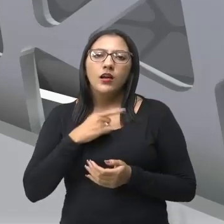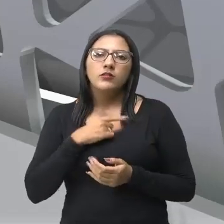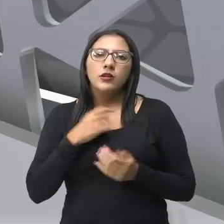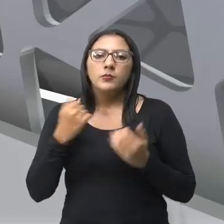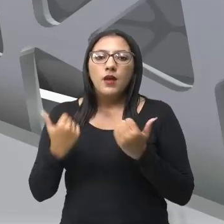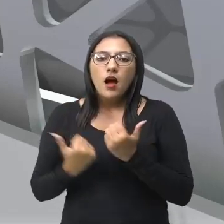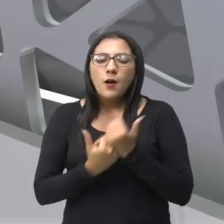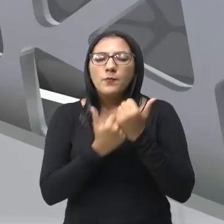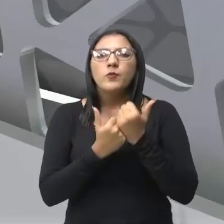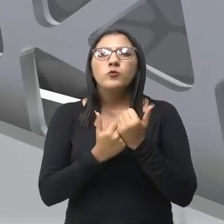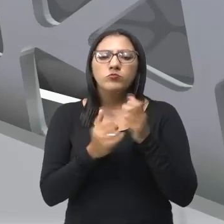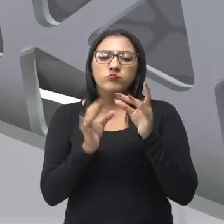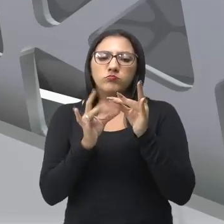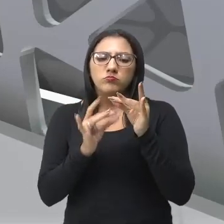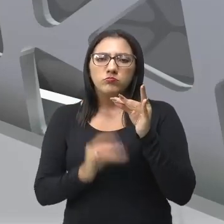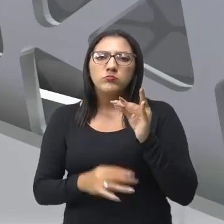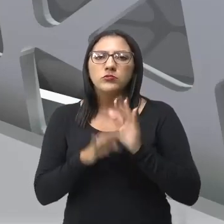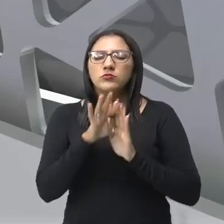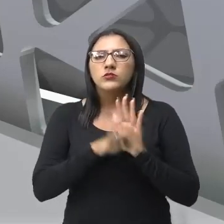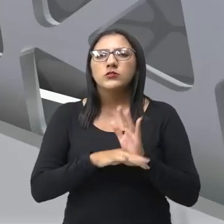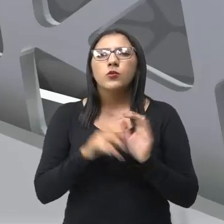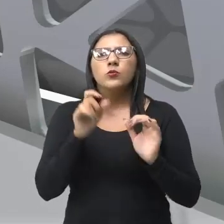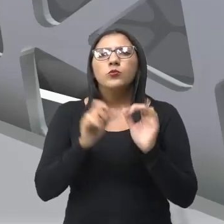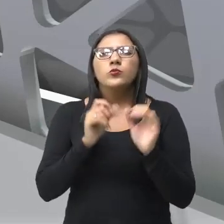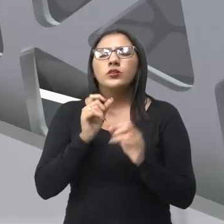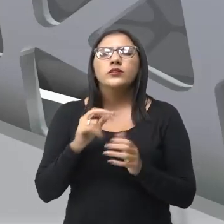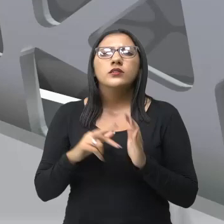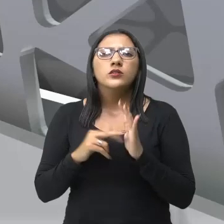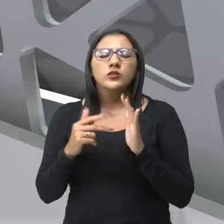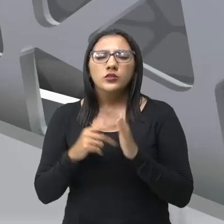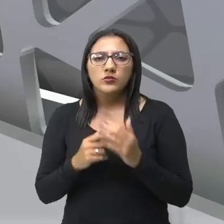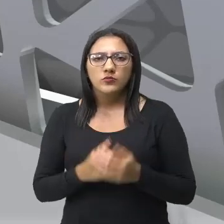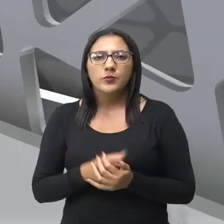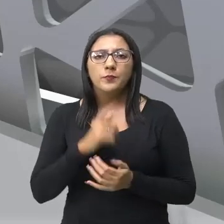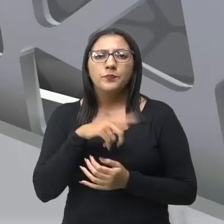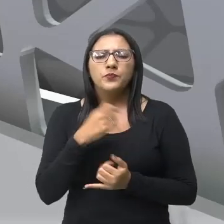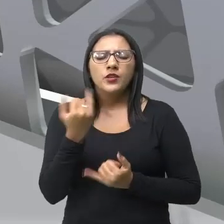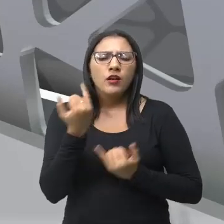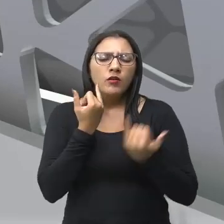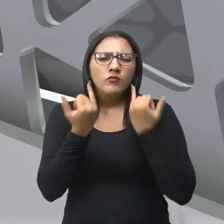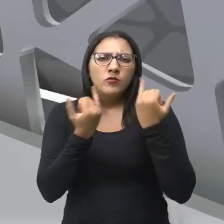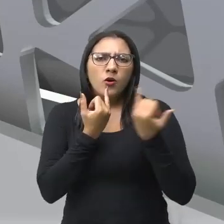na informatividade do texto. O que é informatividade? São as informações, é o que